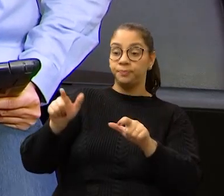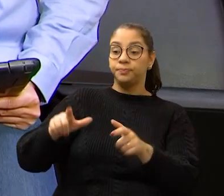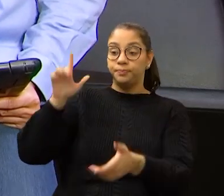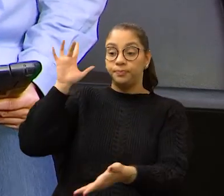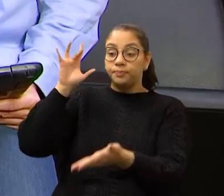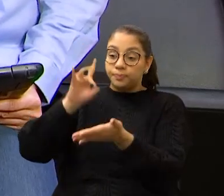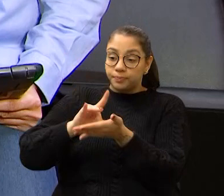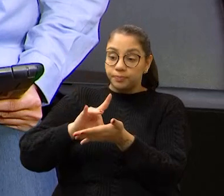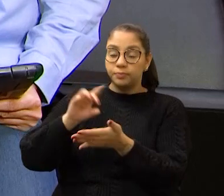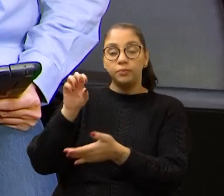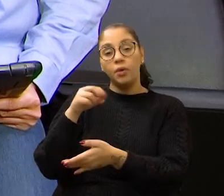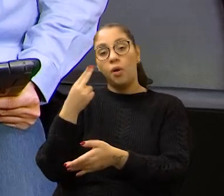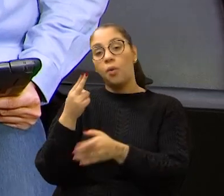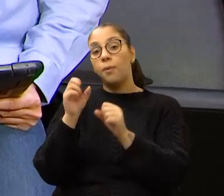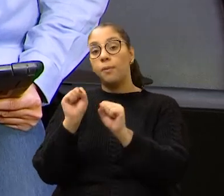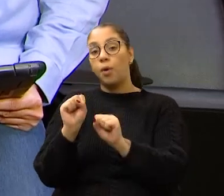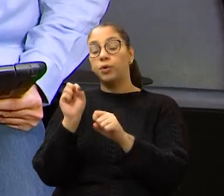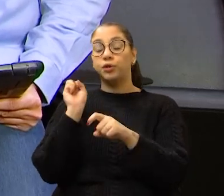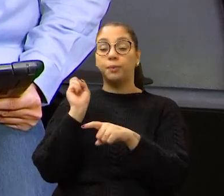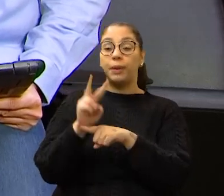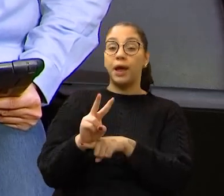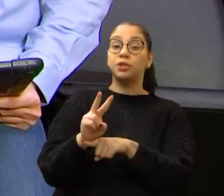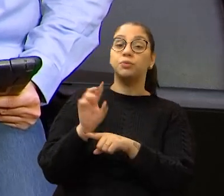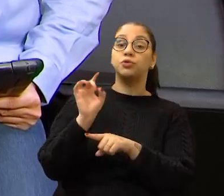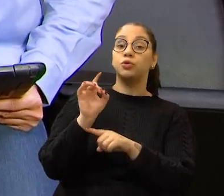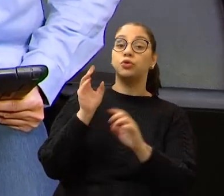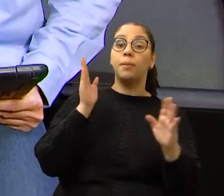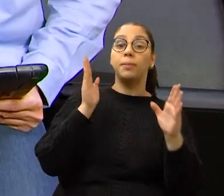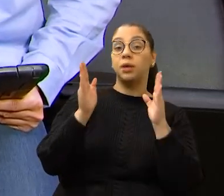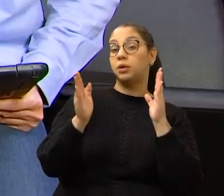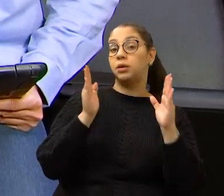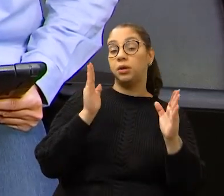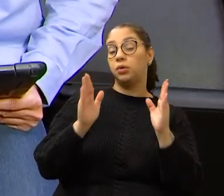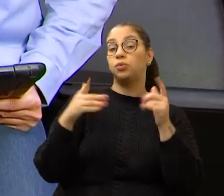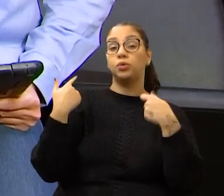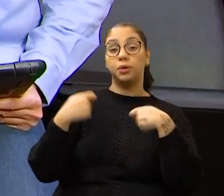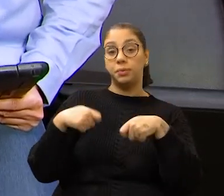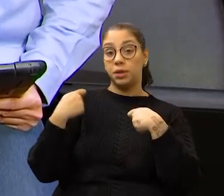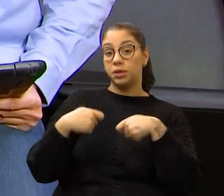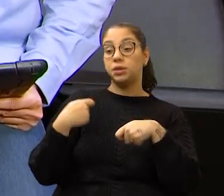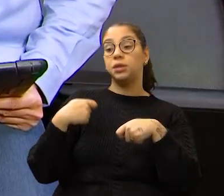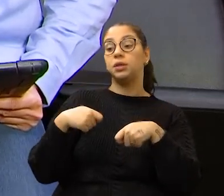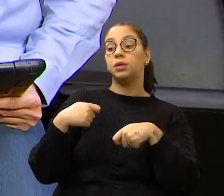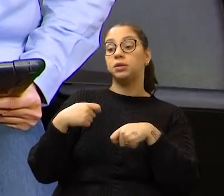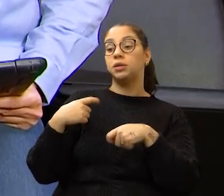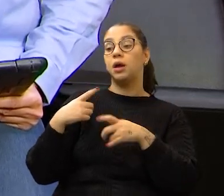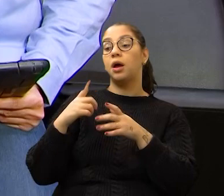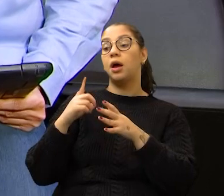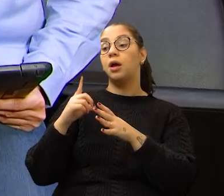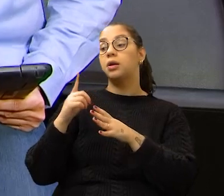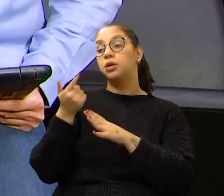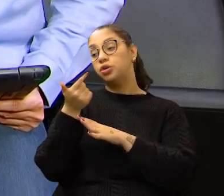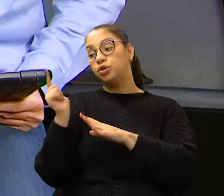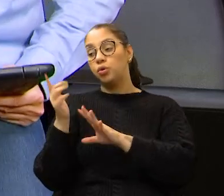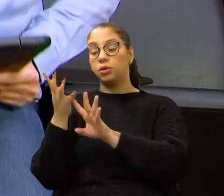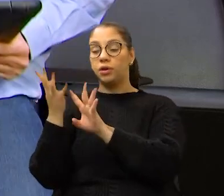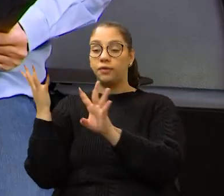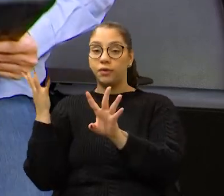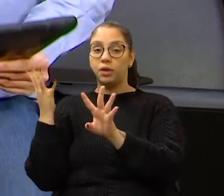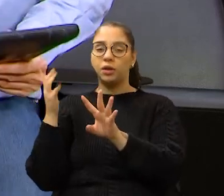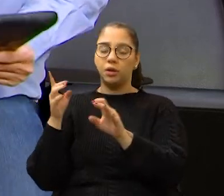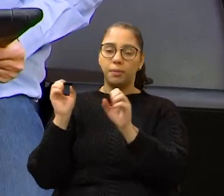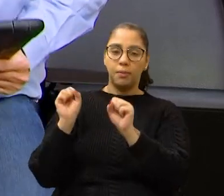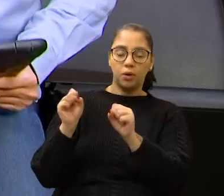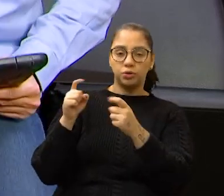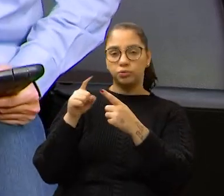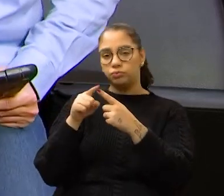pessoa em definitivo, ou pode ser um empréstimo por um período que ela esteja precisando e talvez ela esteja numa outra fila.